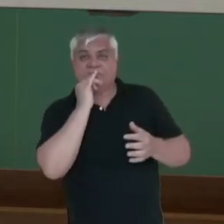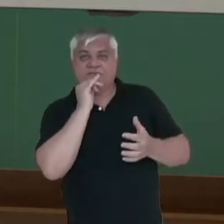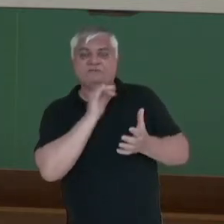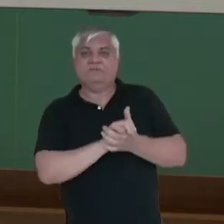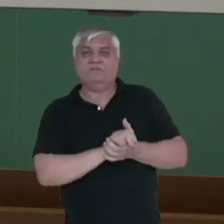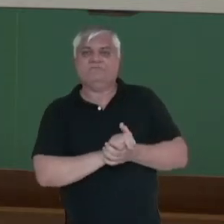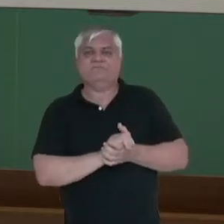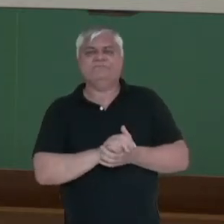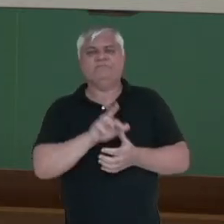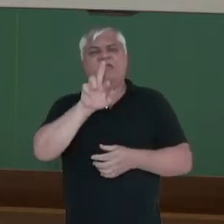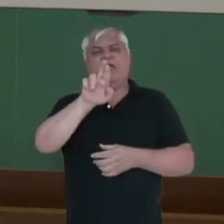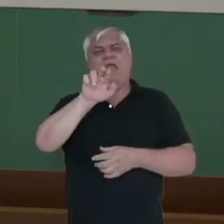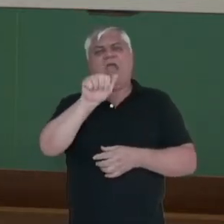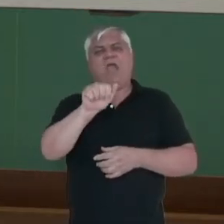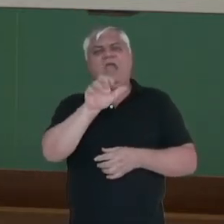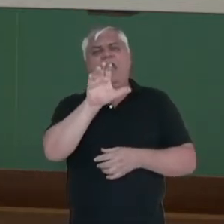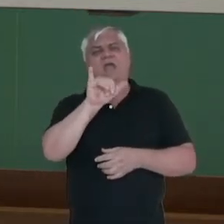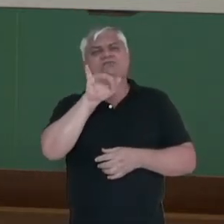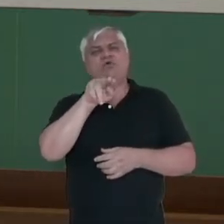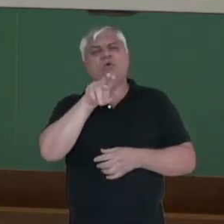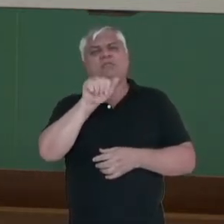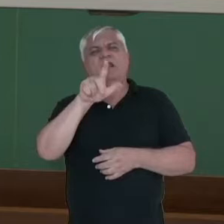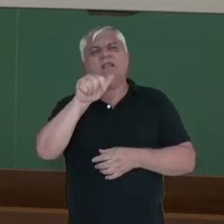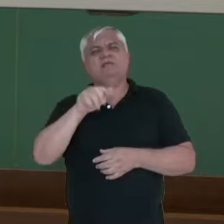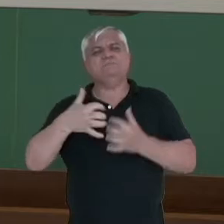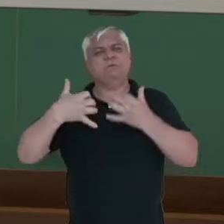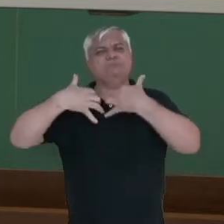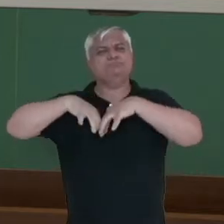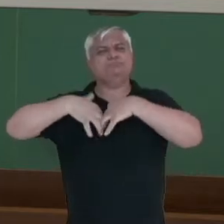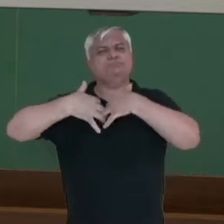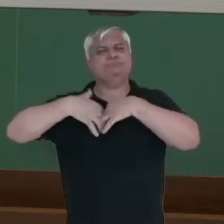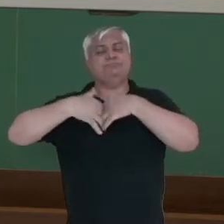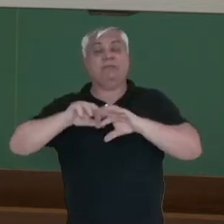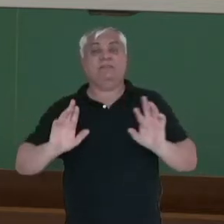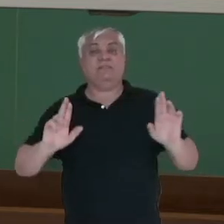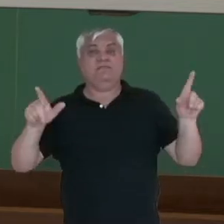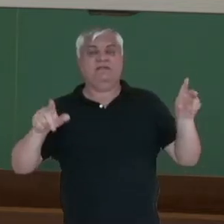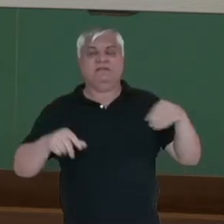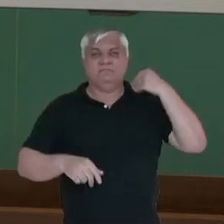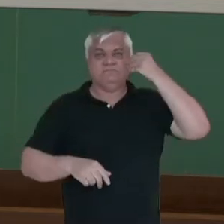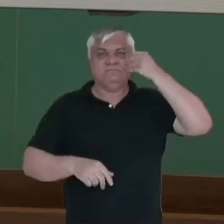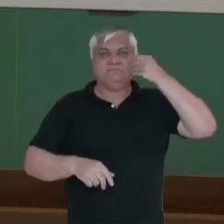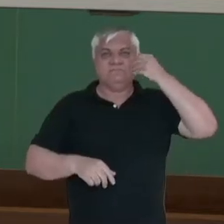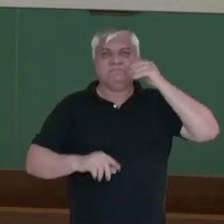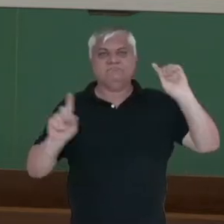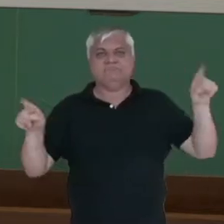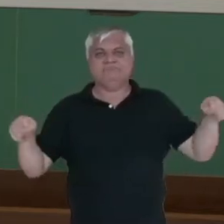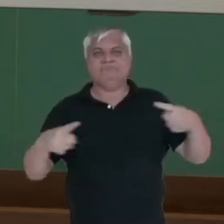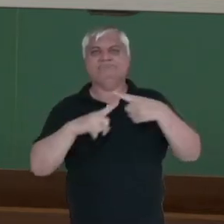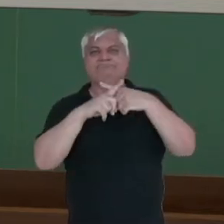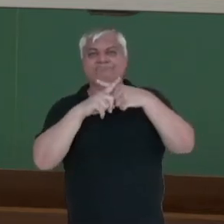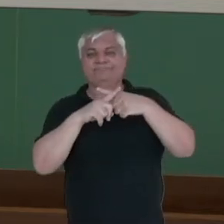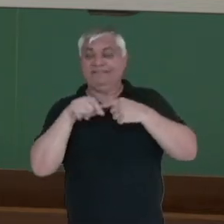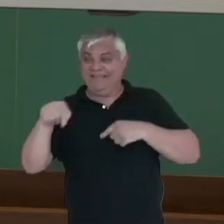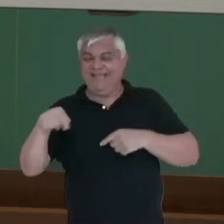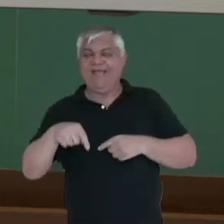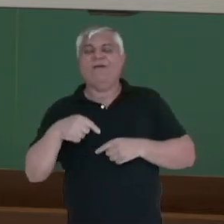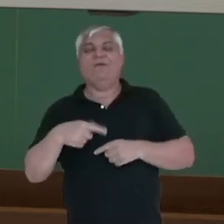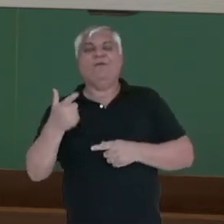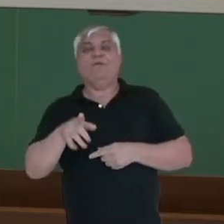o racionalismo. O racionalismo é uma corrente oposta ao empirismo que vai defender a ideia de